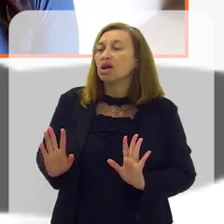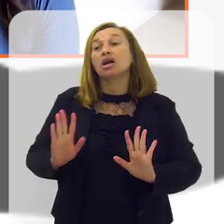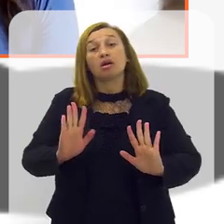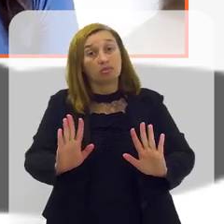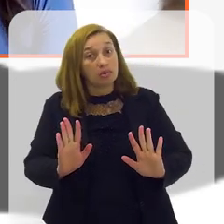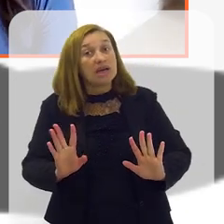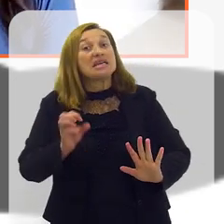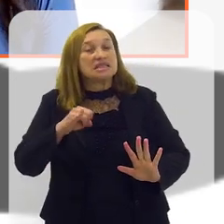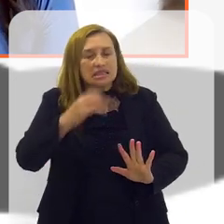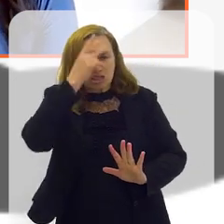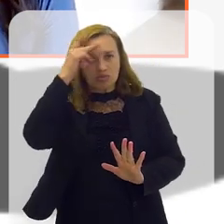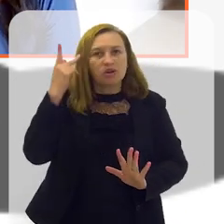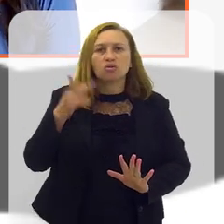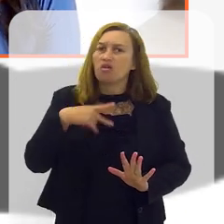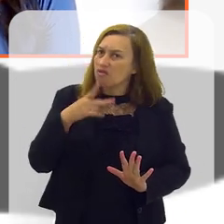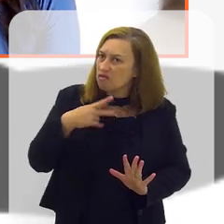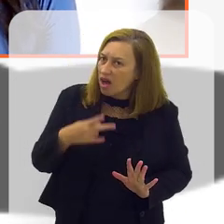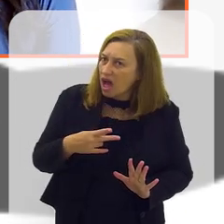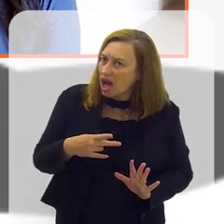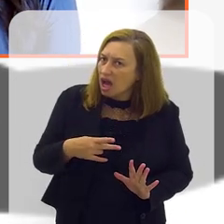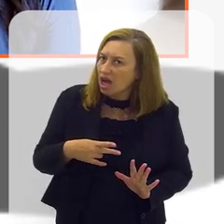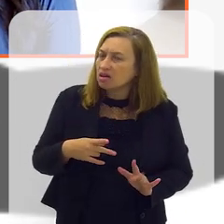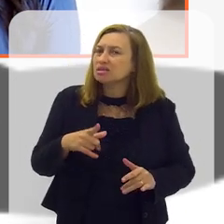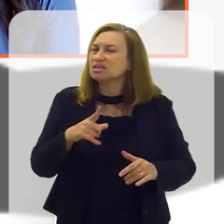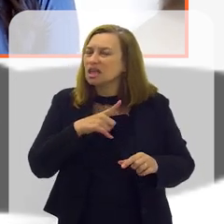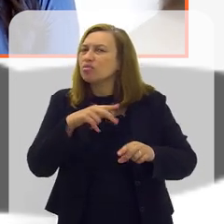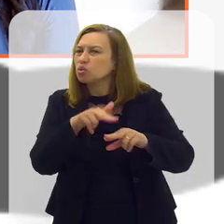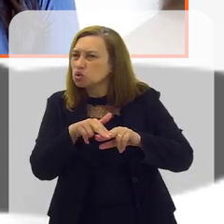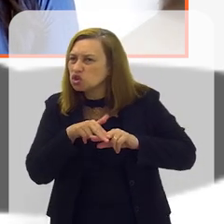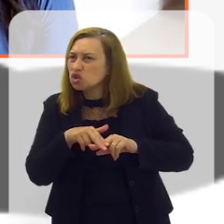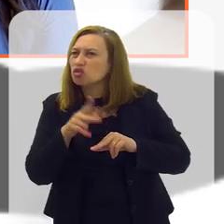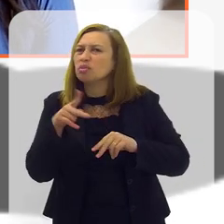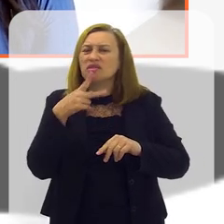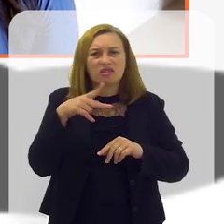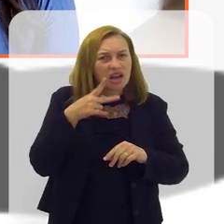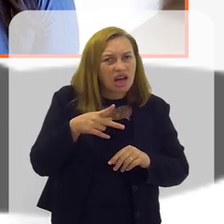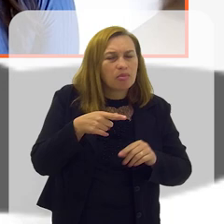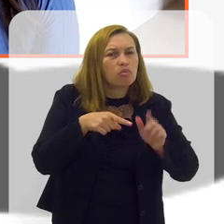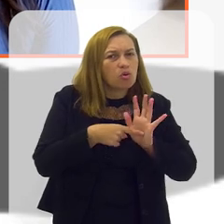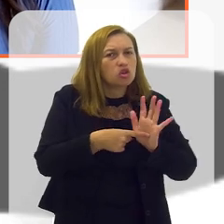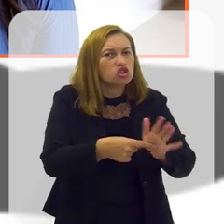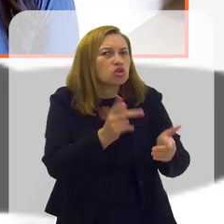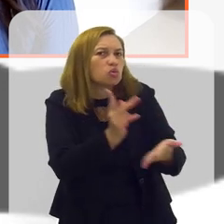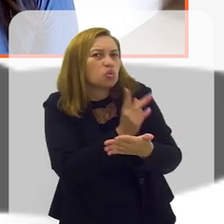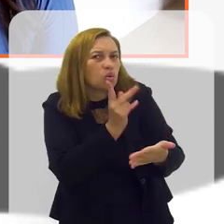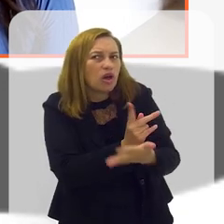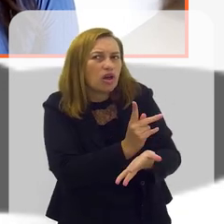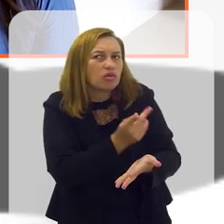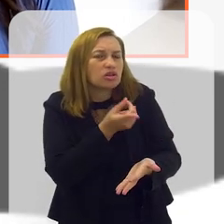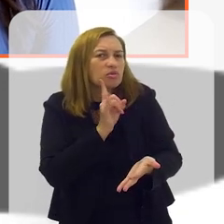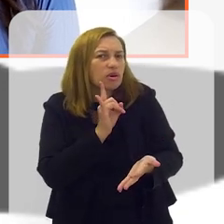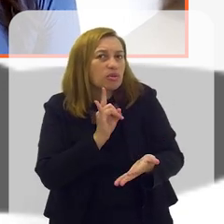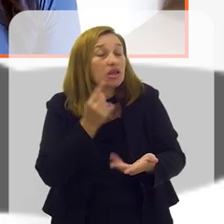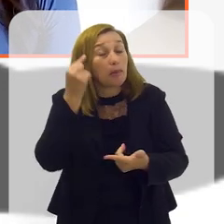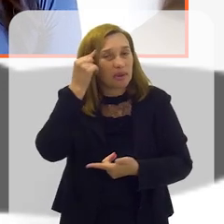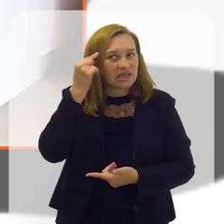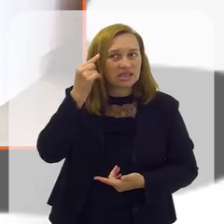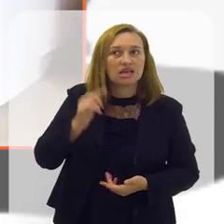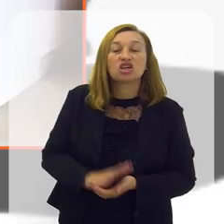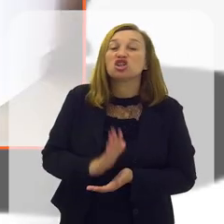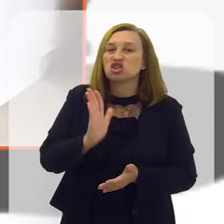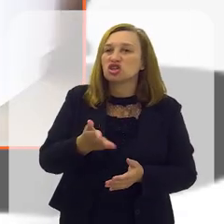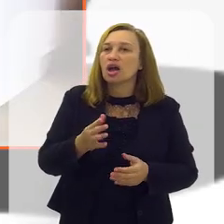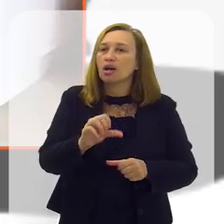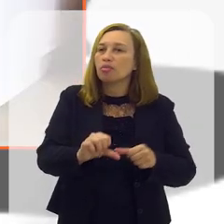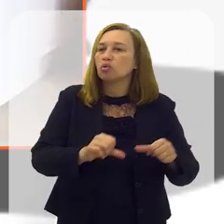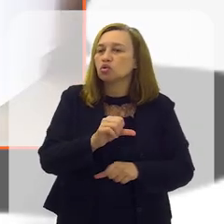Opa, né? Se as pessoas falam, será que tem algum motivo para elas estarem sinalizando seu beber excessivo? É algo para